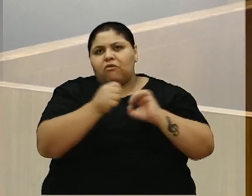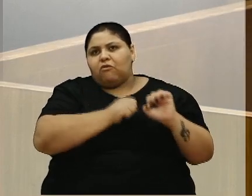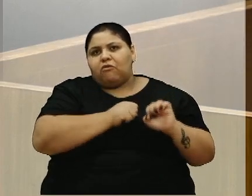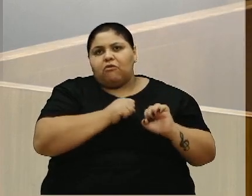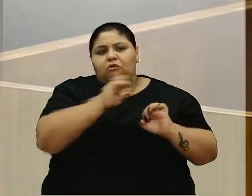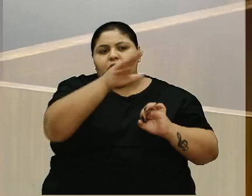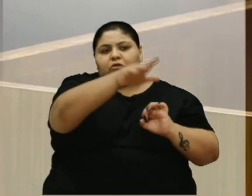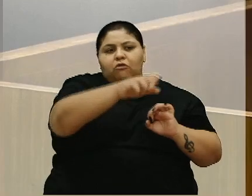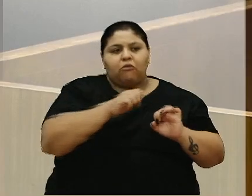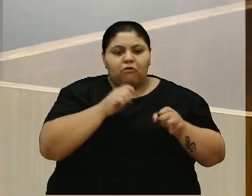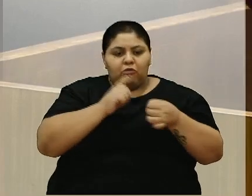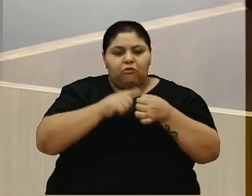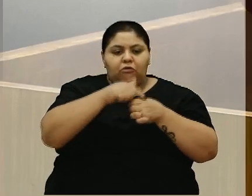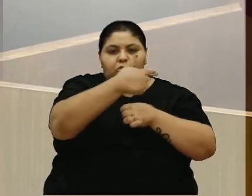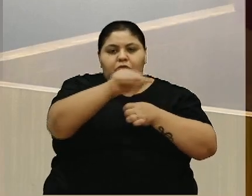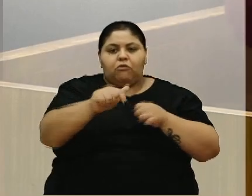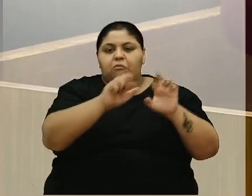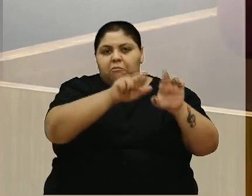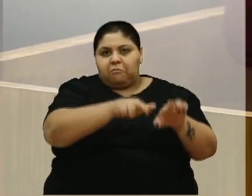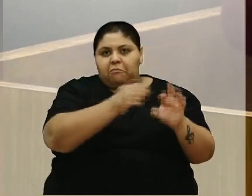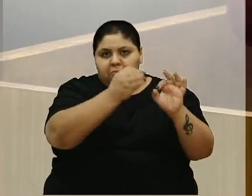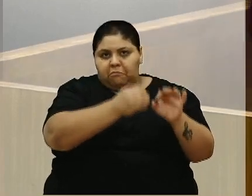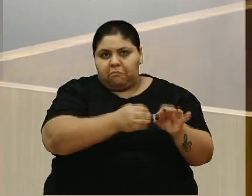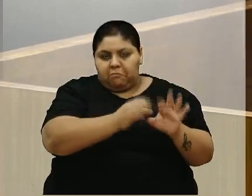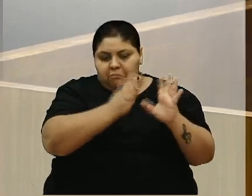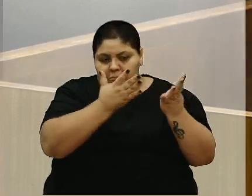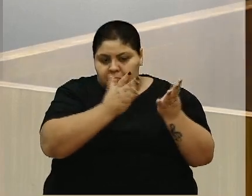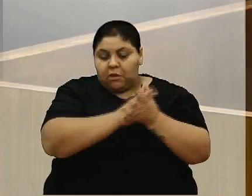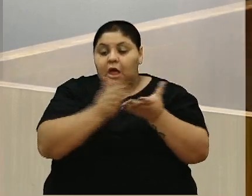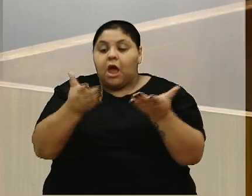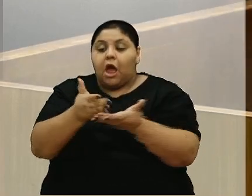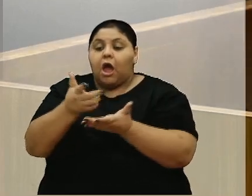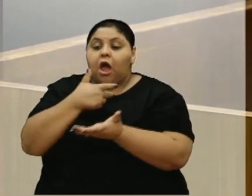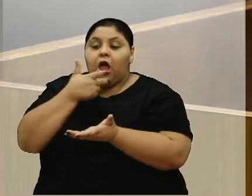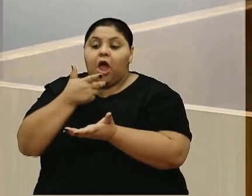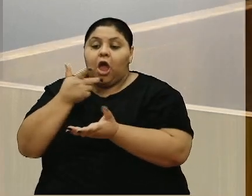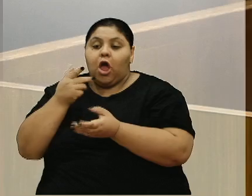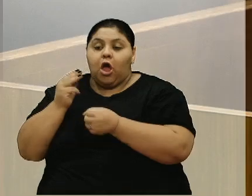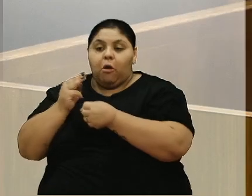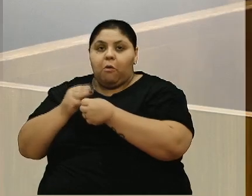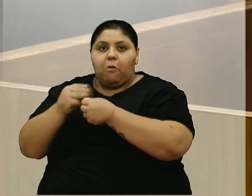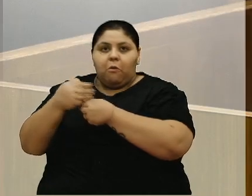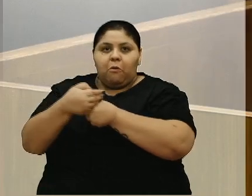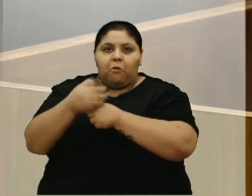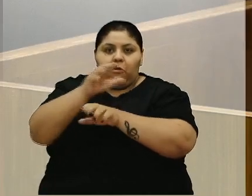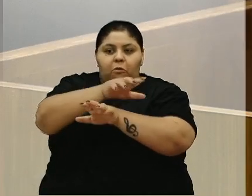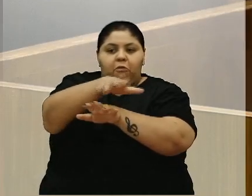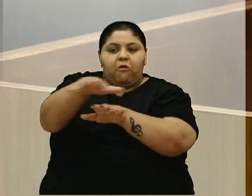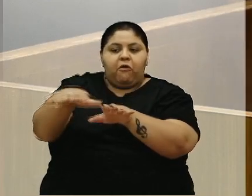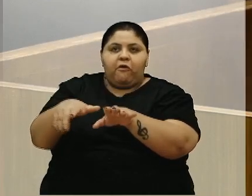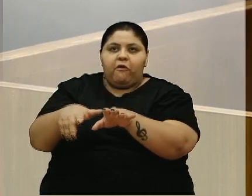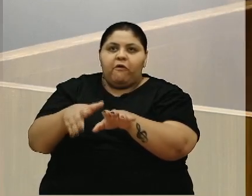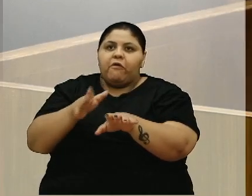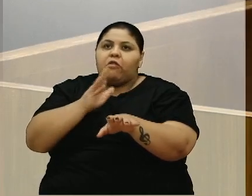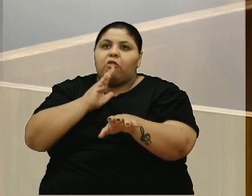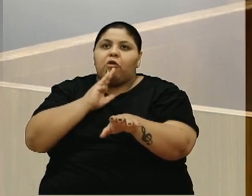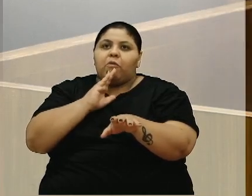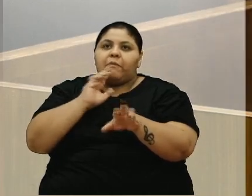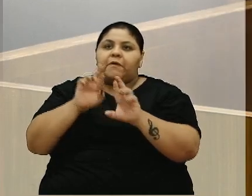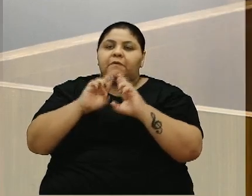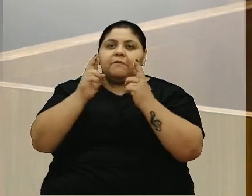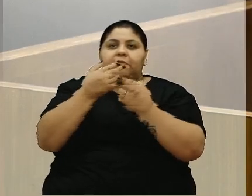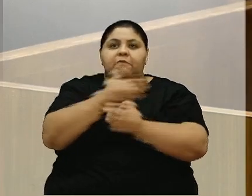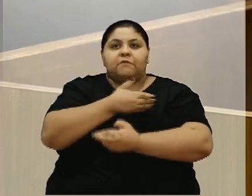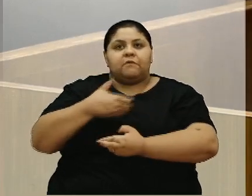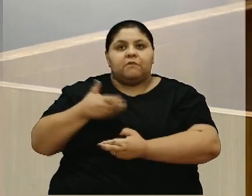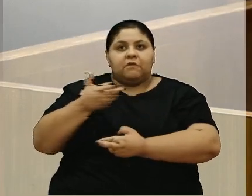municípios também de outras regiões. Beleza. Agora eu só quero dizer o seguinte, que esses municípios vizinhos não comecem a fazer audiências públicas e